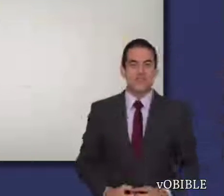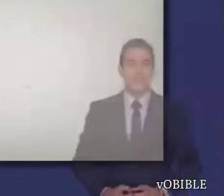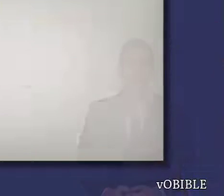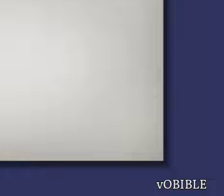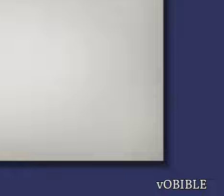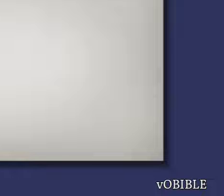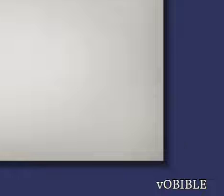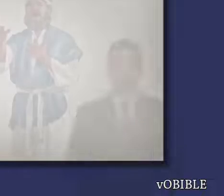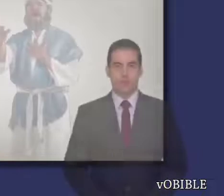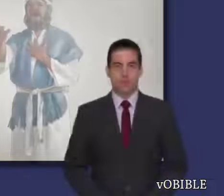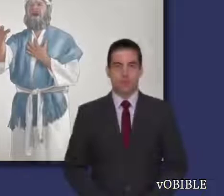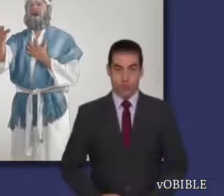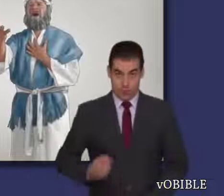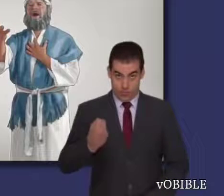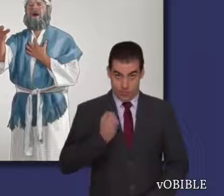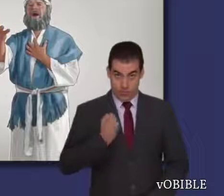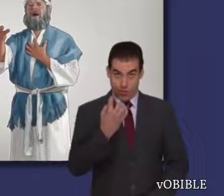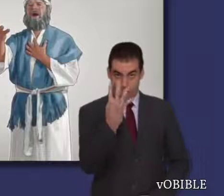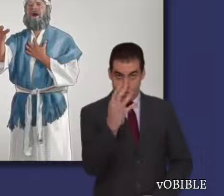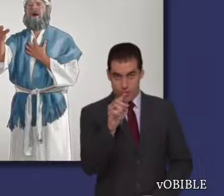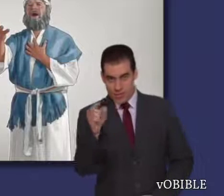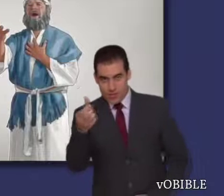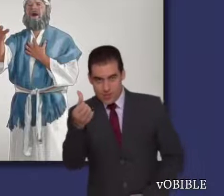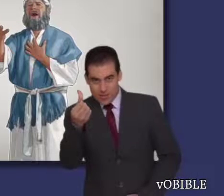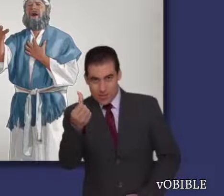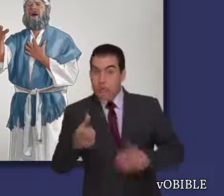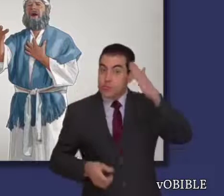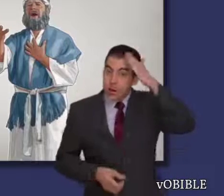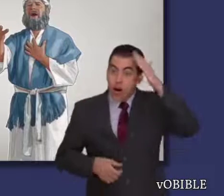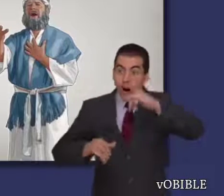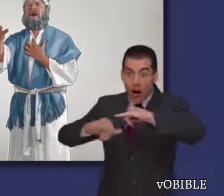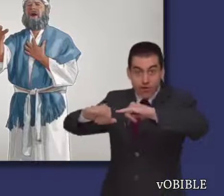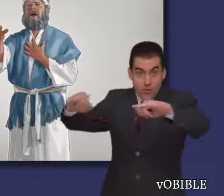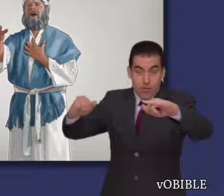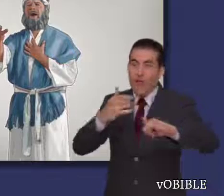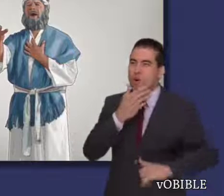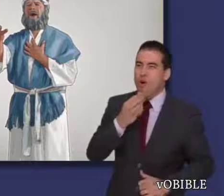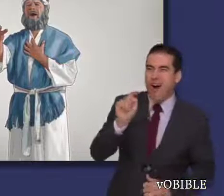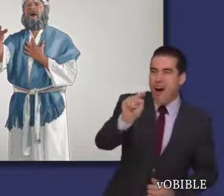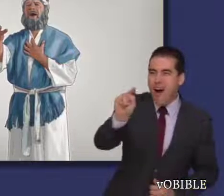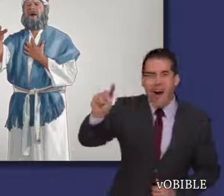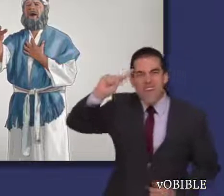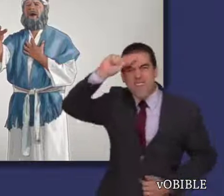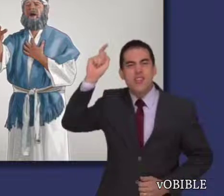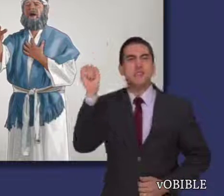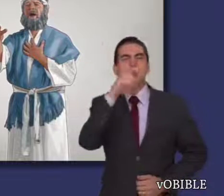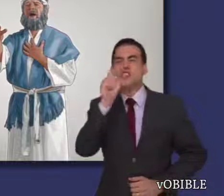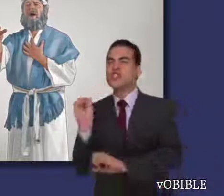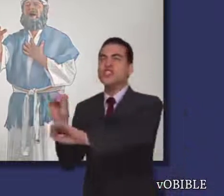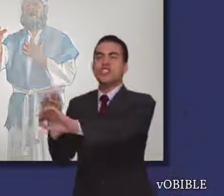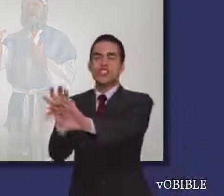nos capítulos 4 a 6, Paulo avisa aos Gálatas que eles estão correndo o risco de virar escravos de ensinos inventados